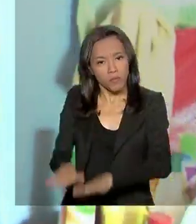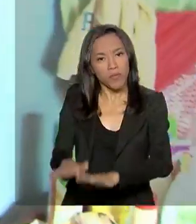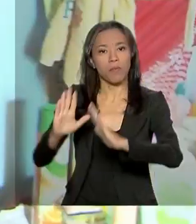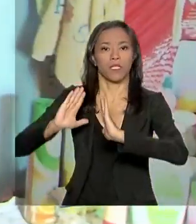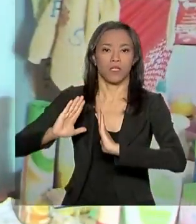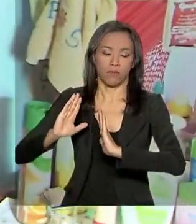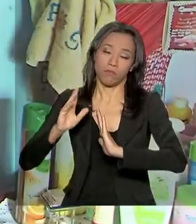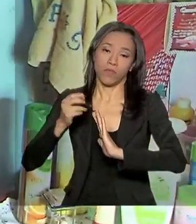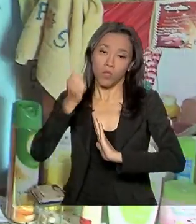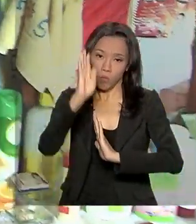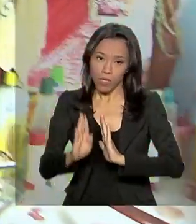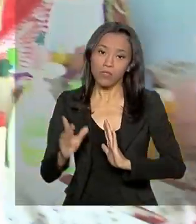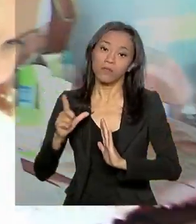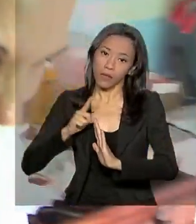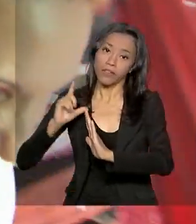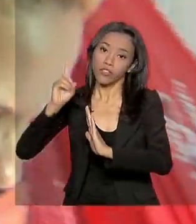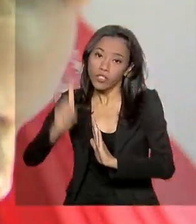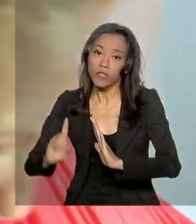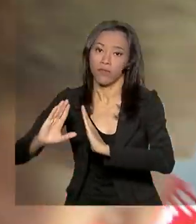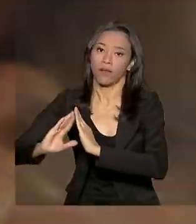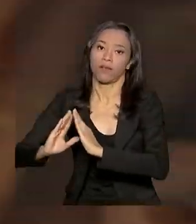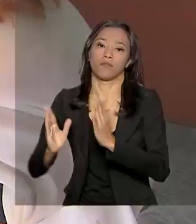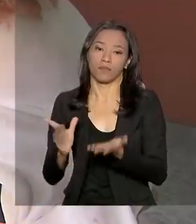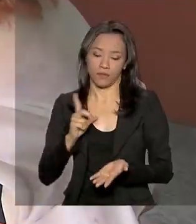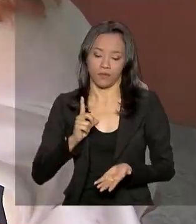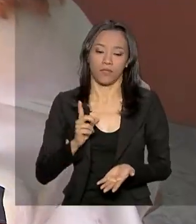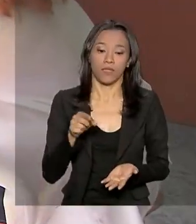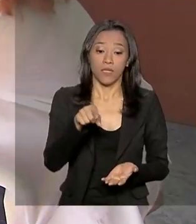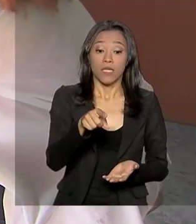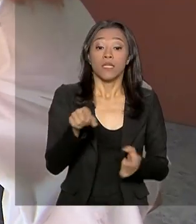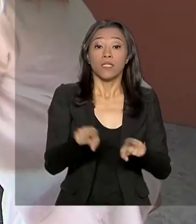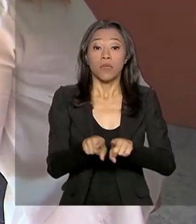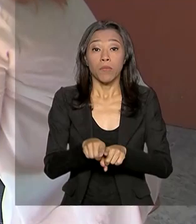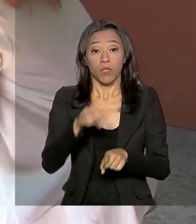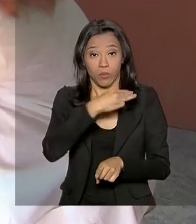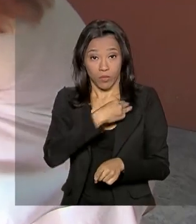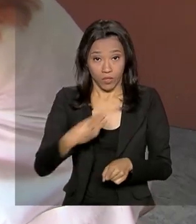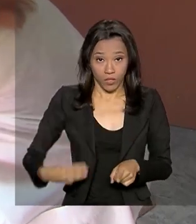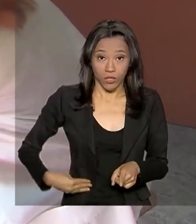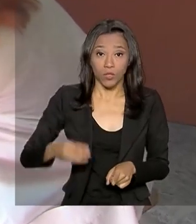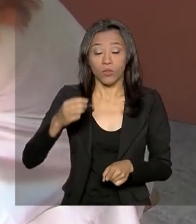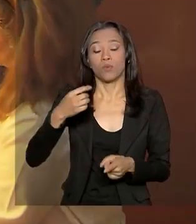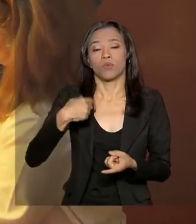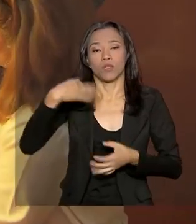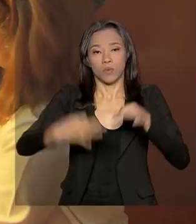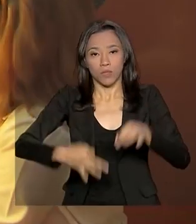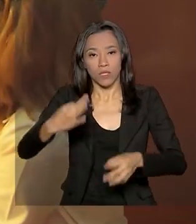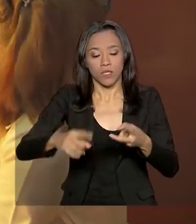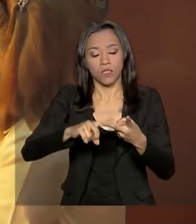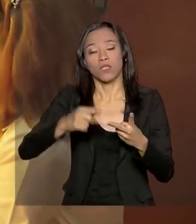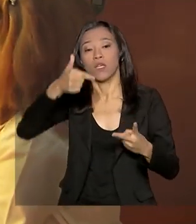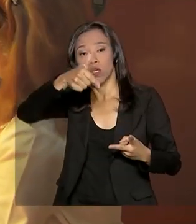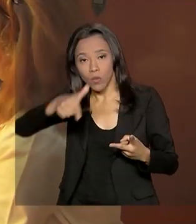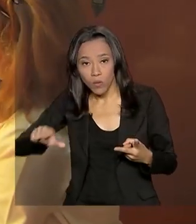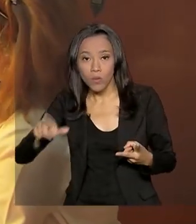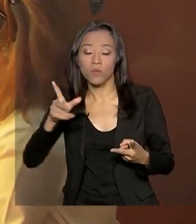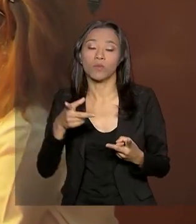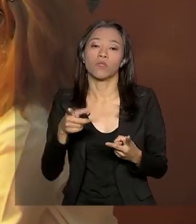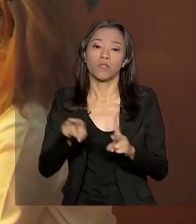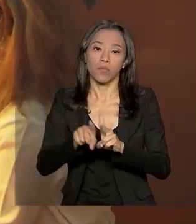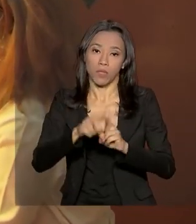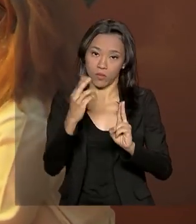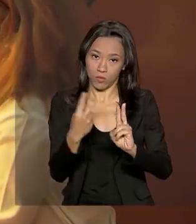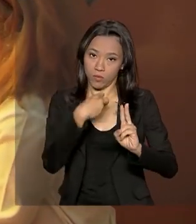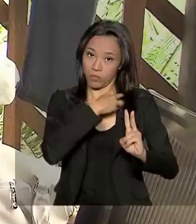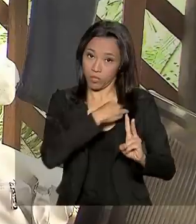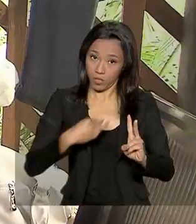Assinada pelos ministros da Justiça, Sérgio Moro, e das Relações Exteriores, Ernesto Araújo, a medida já está em vigor. Os médicos